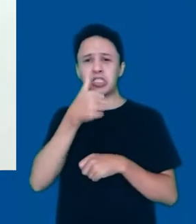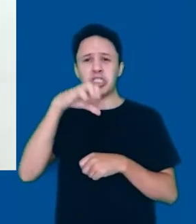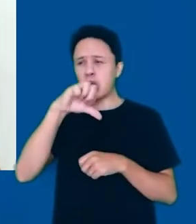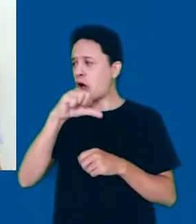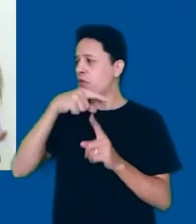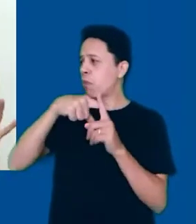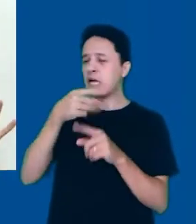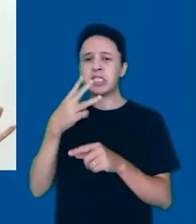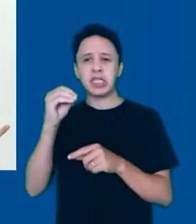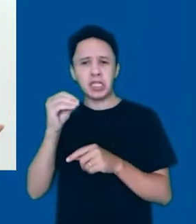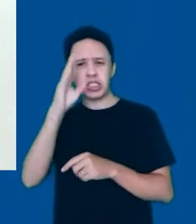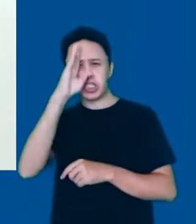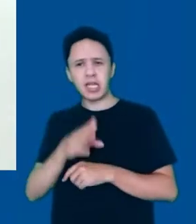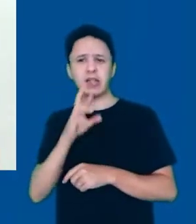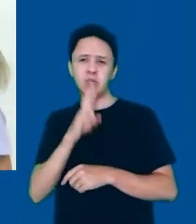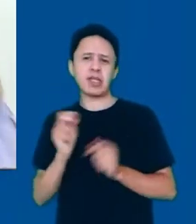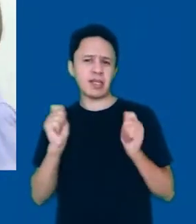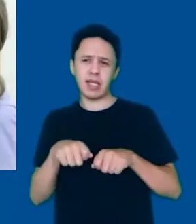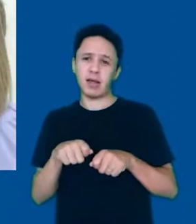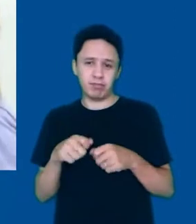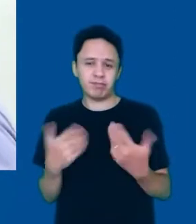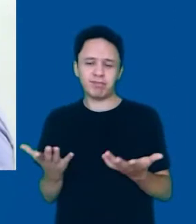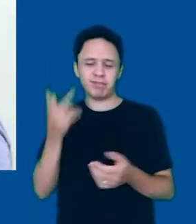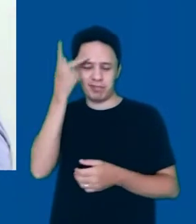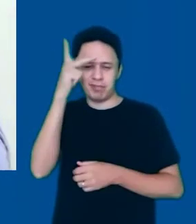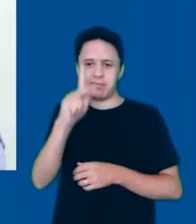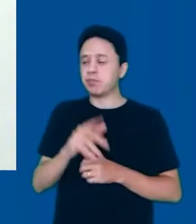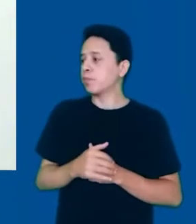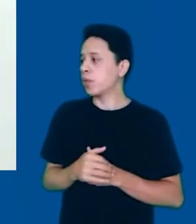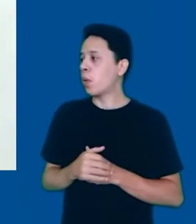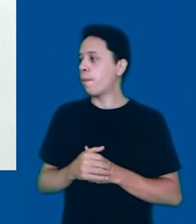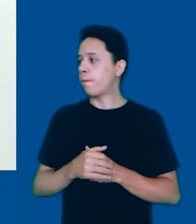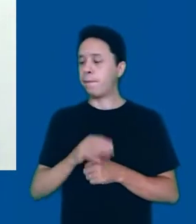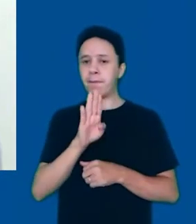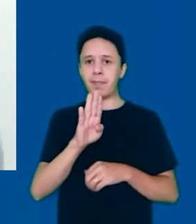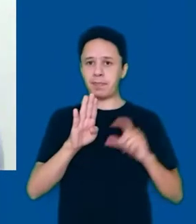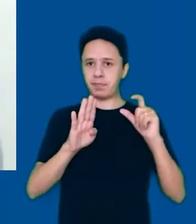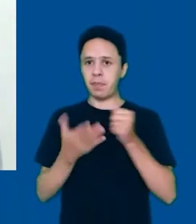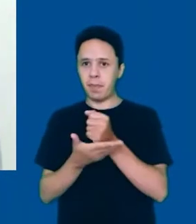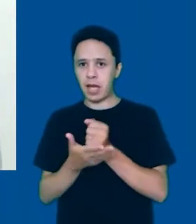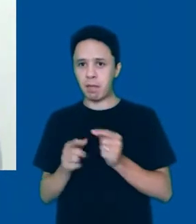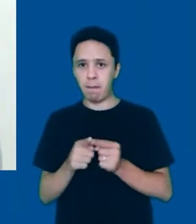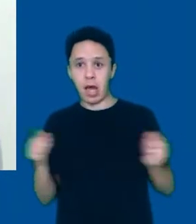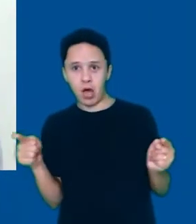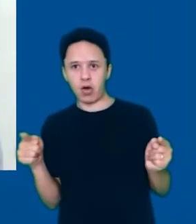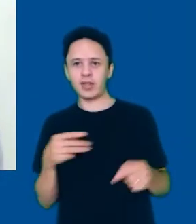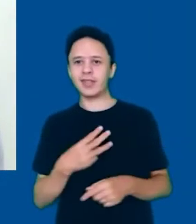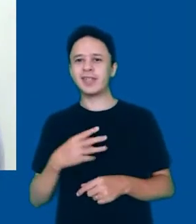representado para você saber o que é o que eu tô fazendo, certo? Então, o Bzão, que é a nossa base maior, é